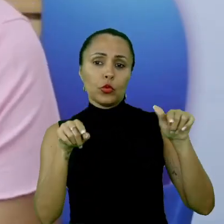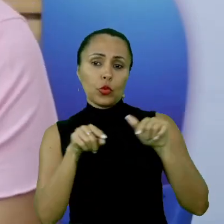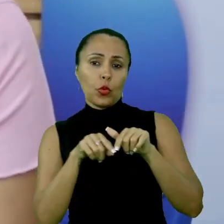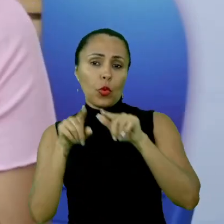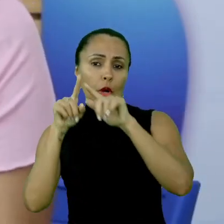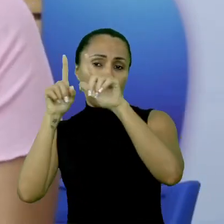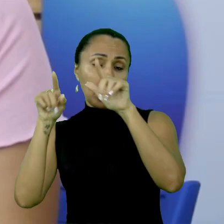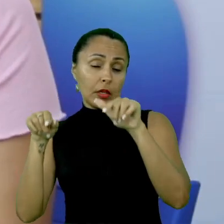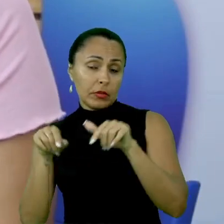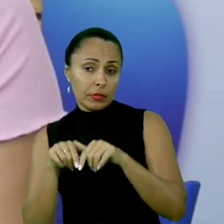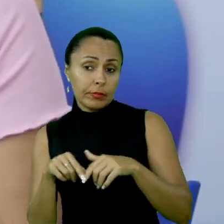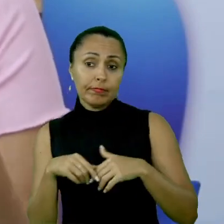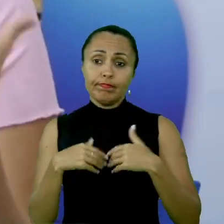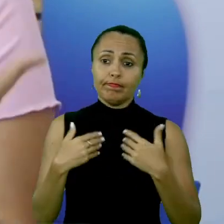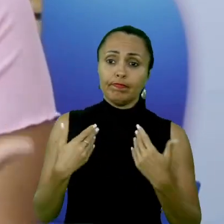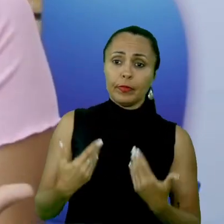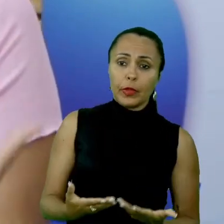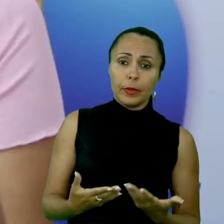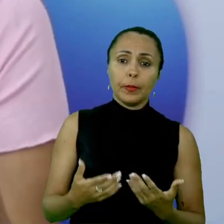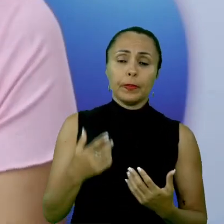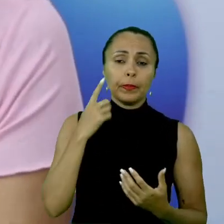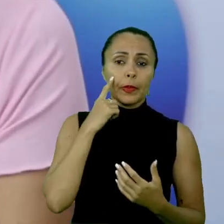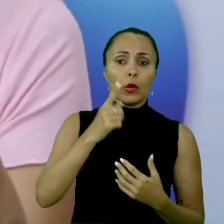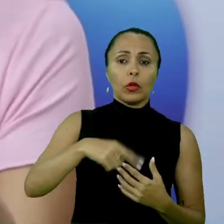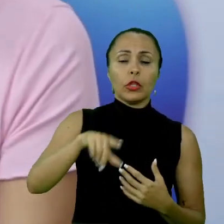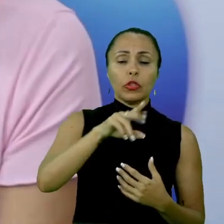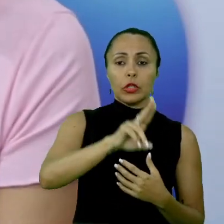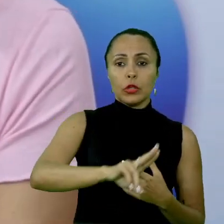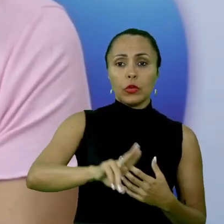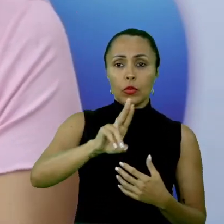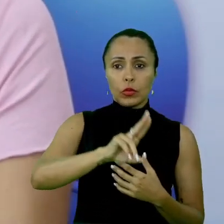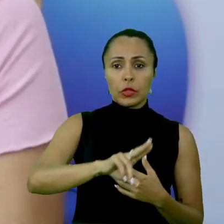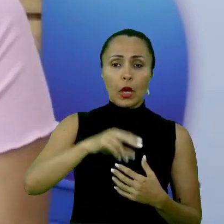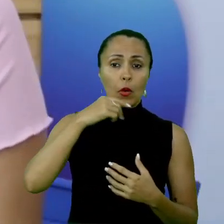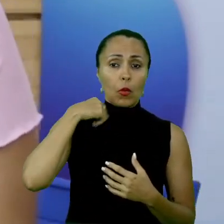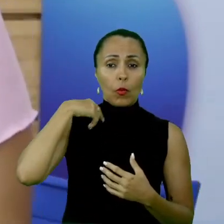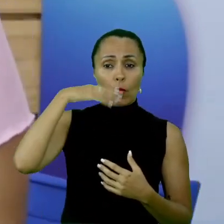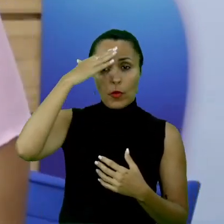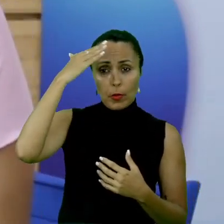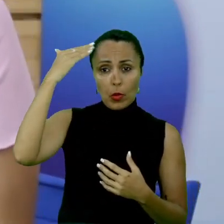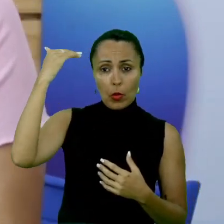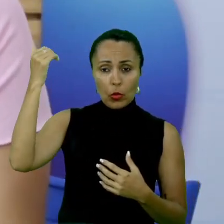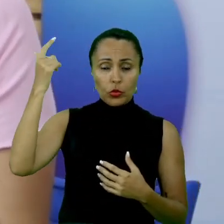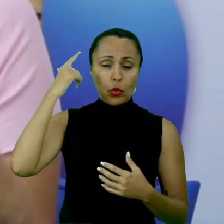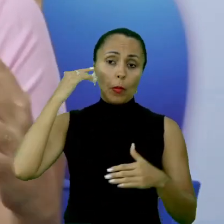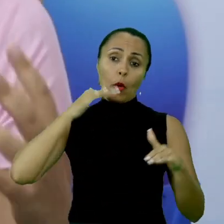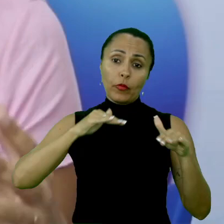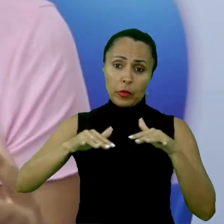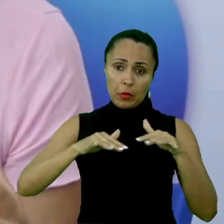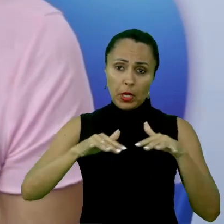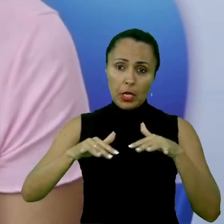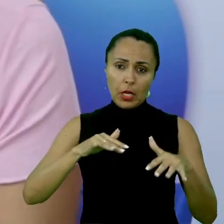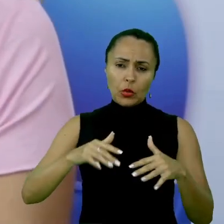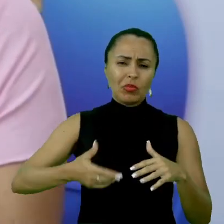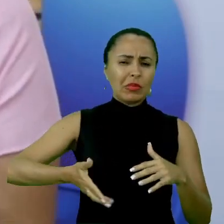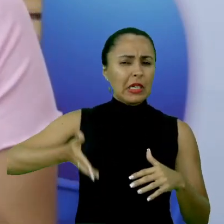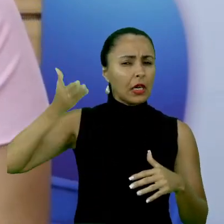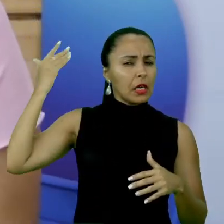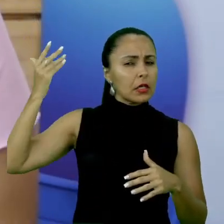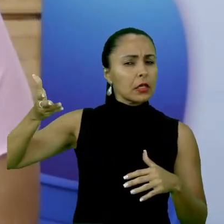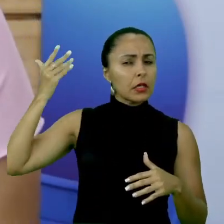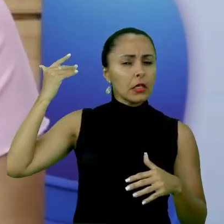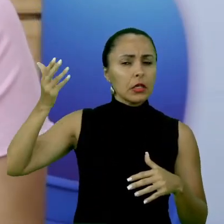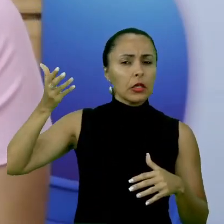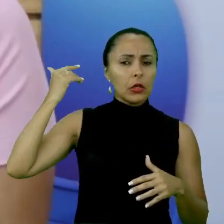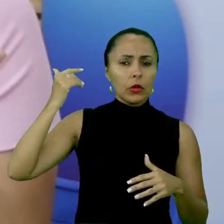coisa do tipo, enfim. E quando a gente usa um artista ou um movimento artístico muito antigo, que a gente não tem mais